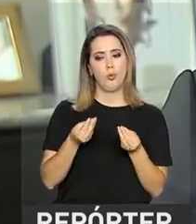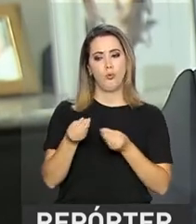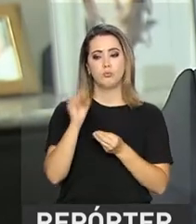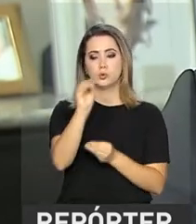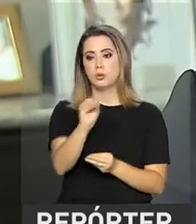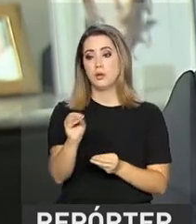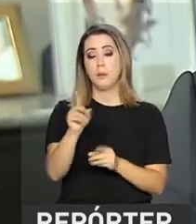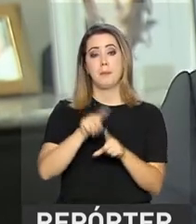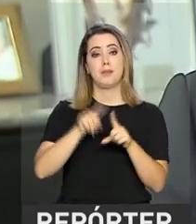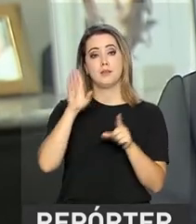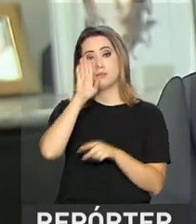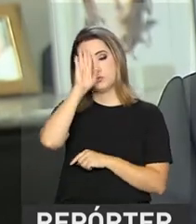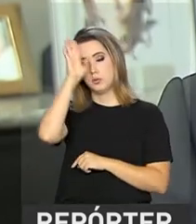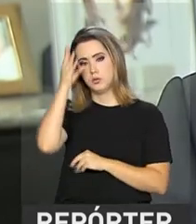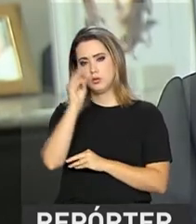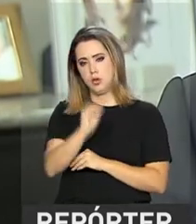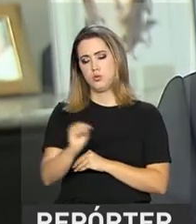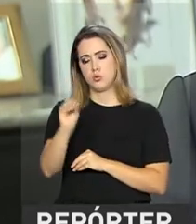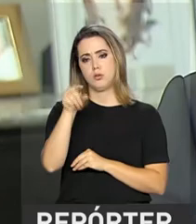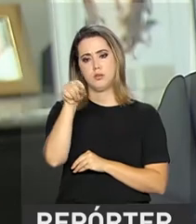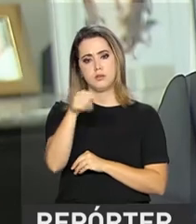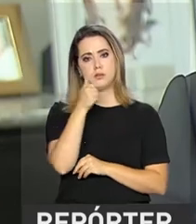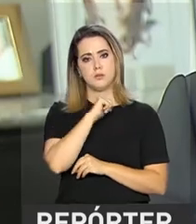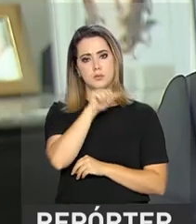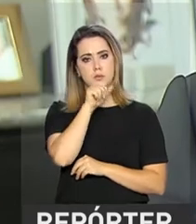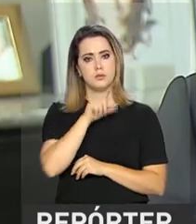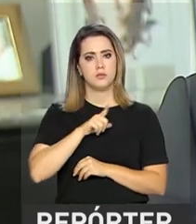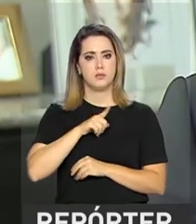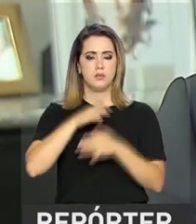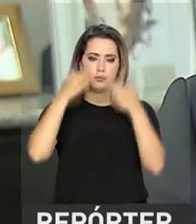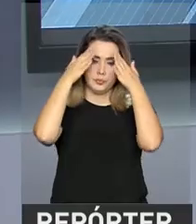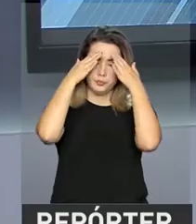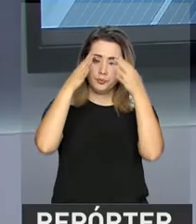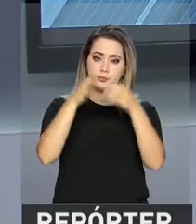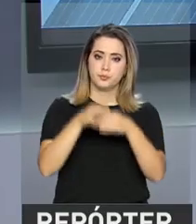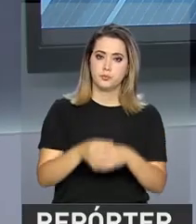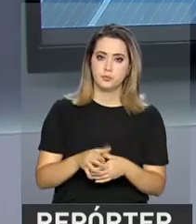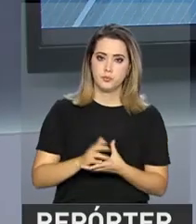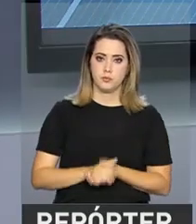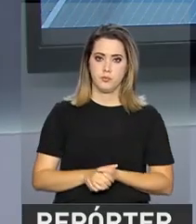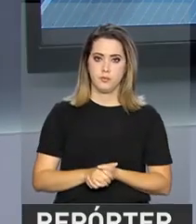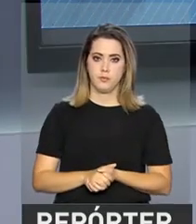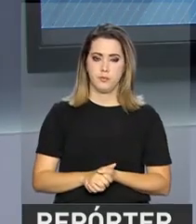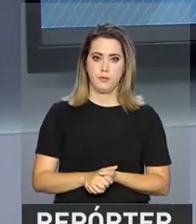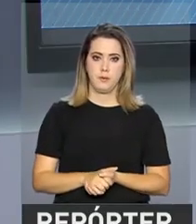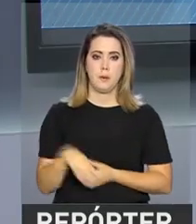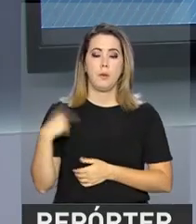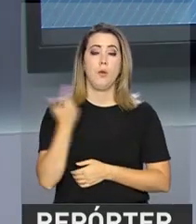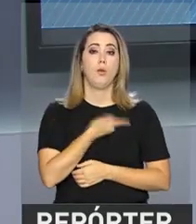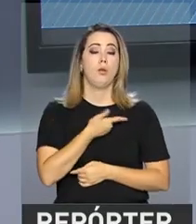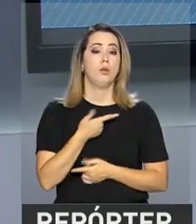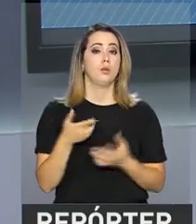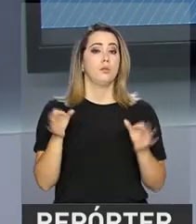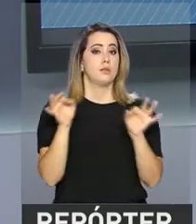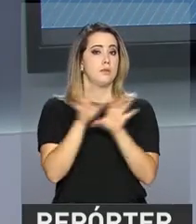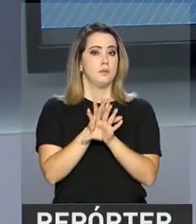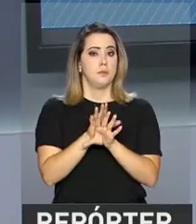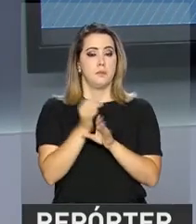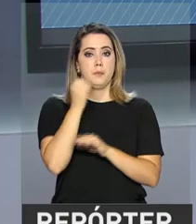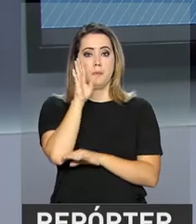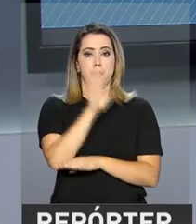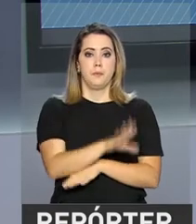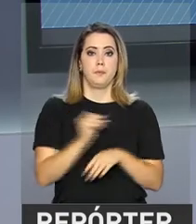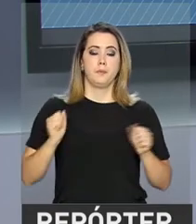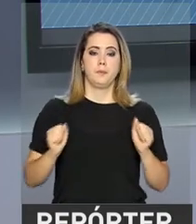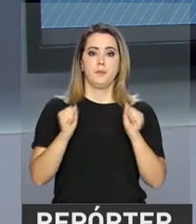prioridade do governo atender essas mães que tiveram bebês com amigos e família nós ficamos por aqui uma ótima